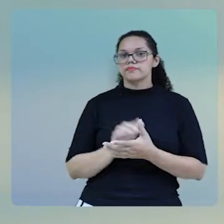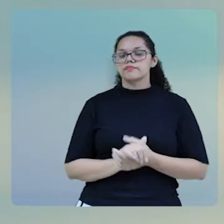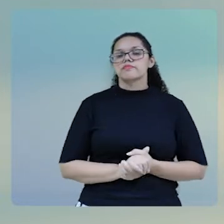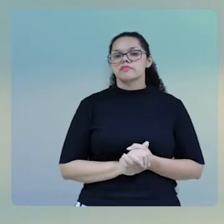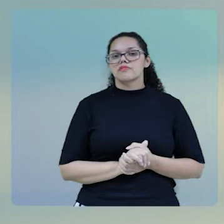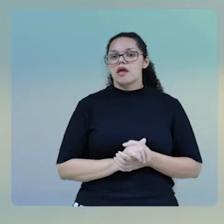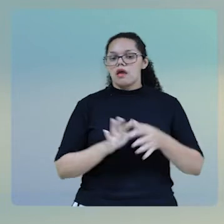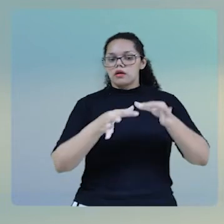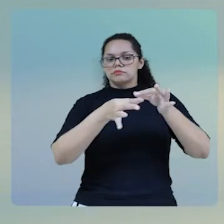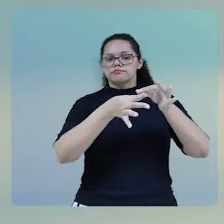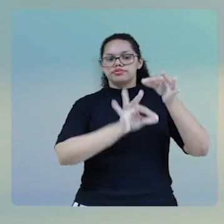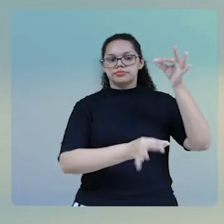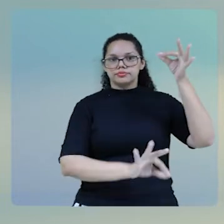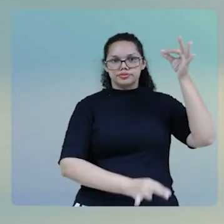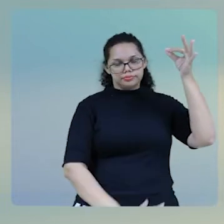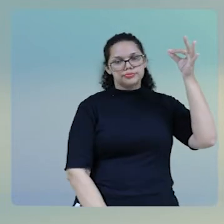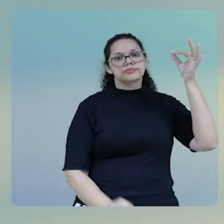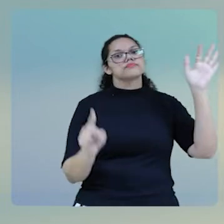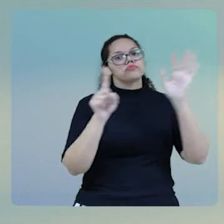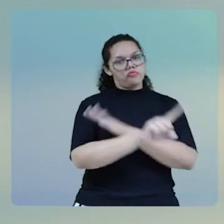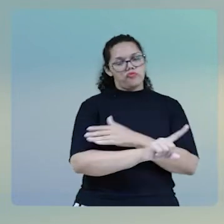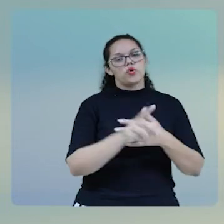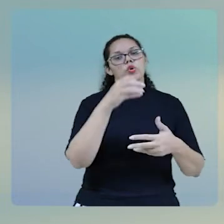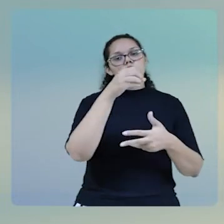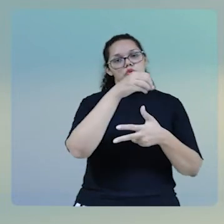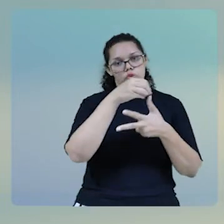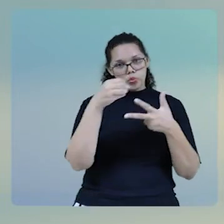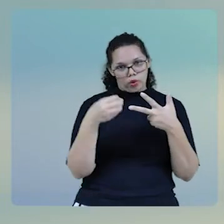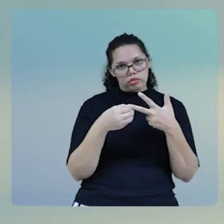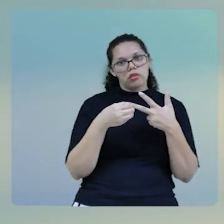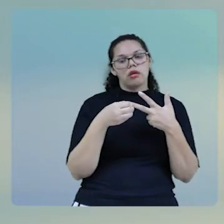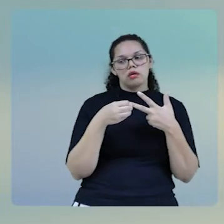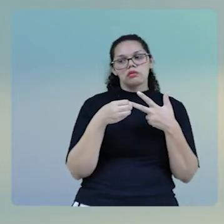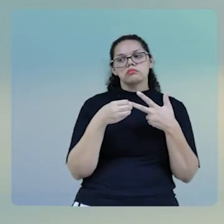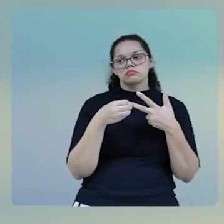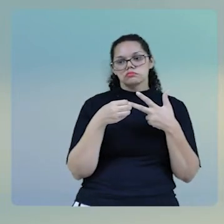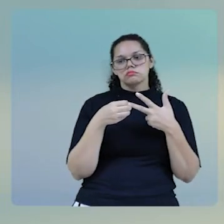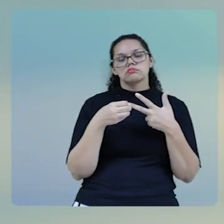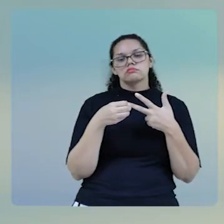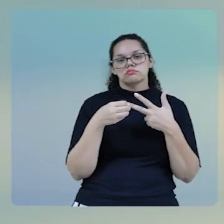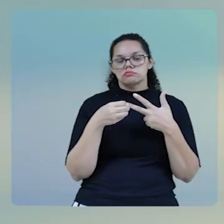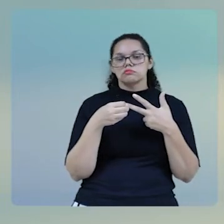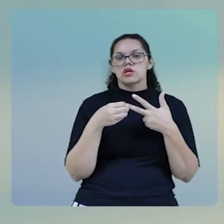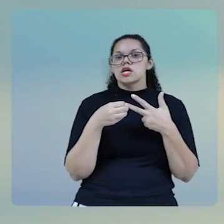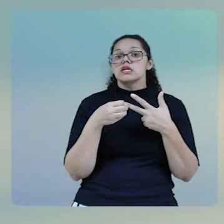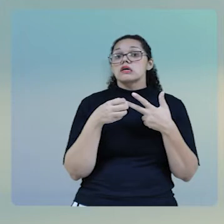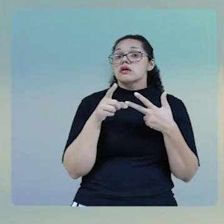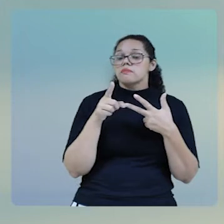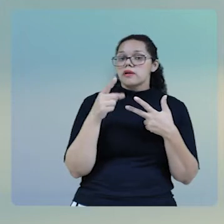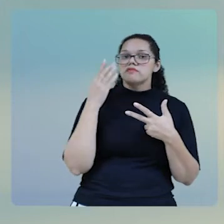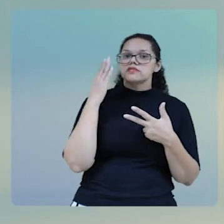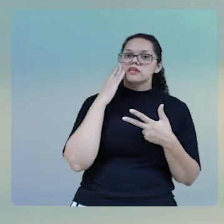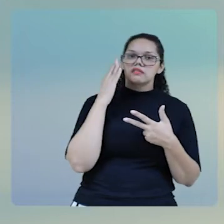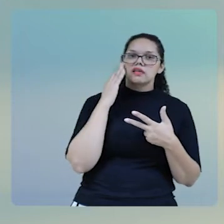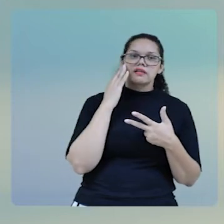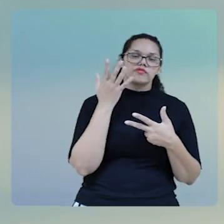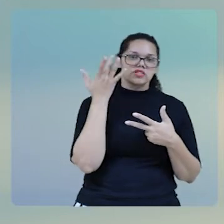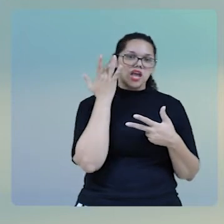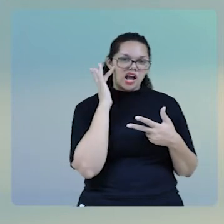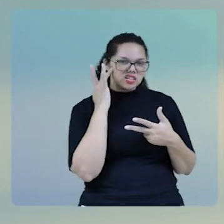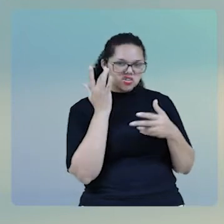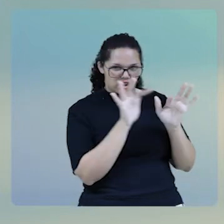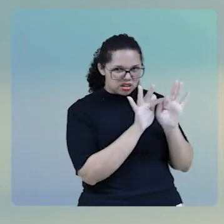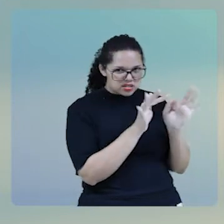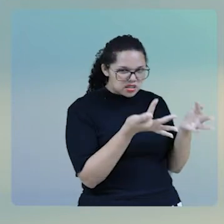grande a questão, tá, pessoal? E foi uma questão do Enem. Tá? Foi uma questão do Enem. É para você também não entender que só cai coisas simples ali no